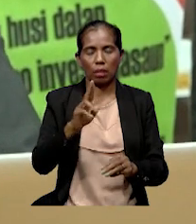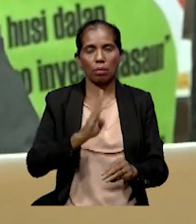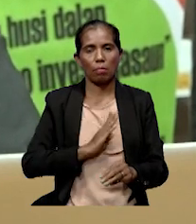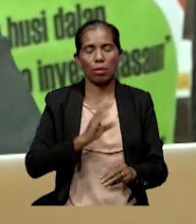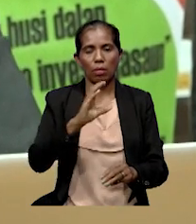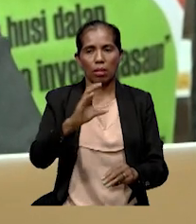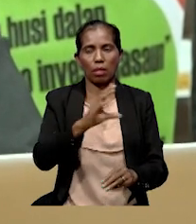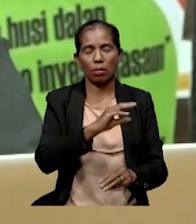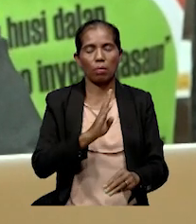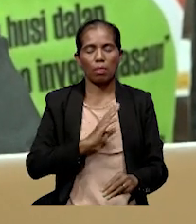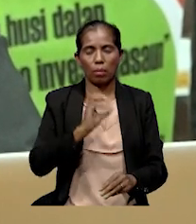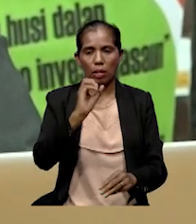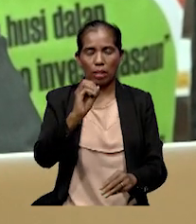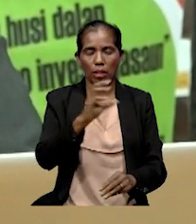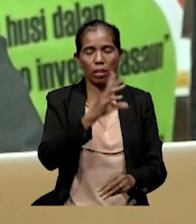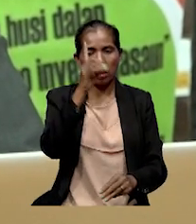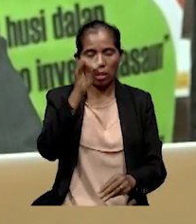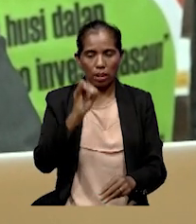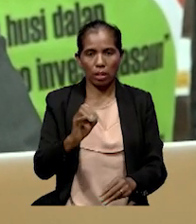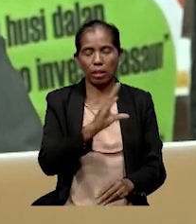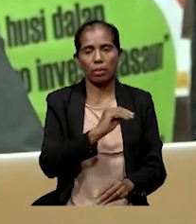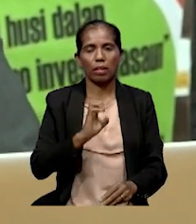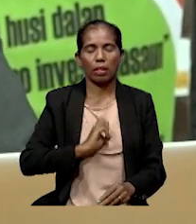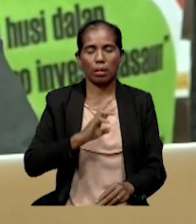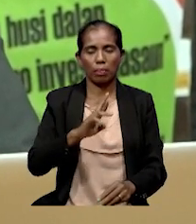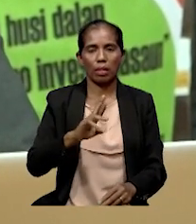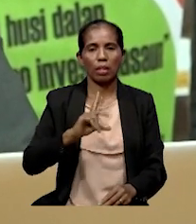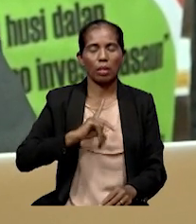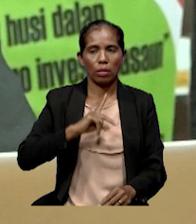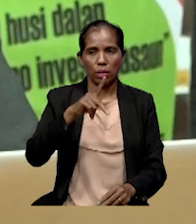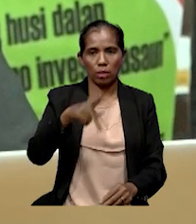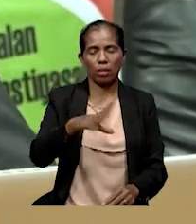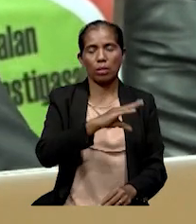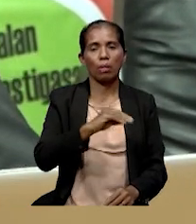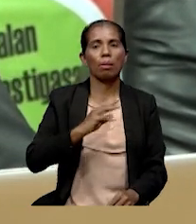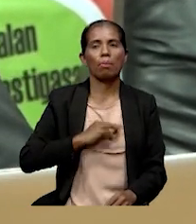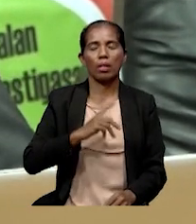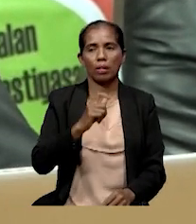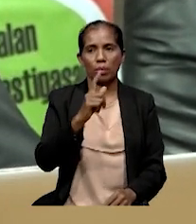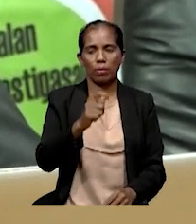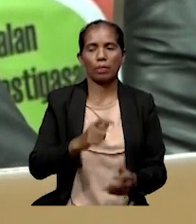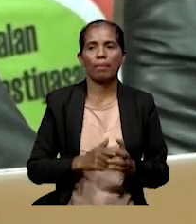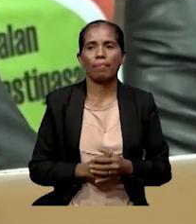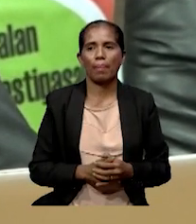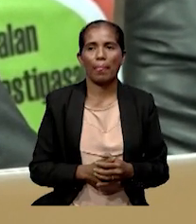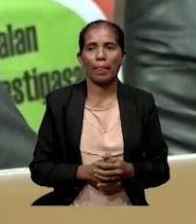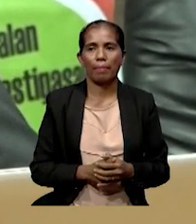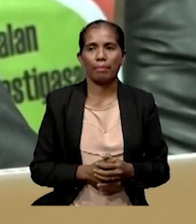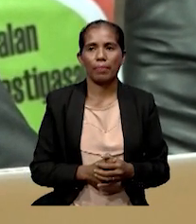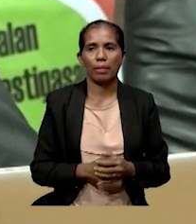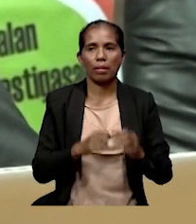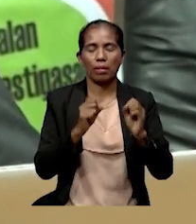Baucau, Bobonaro, Dili, Noermera, Lautem, no Manatuto. Eta aqui a funcionário sira professor